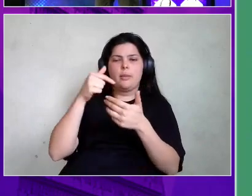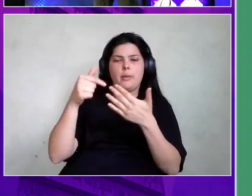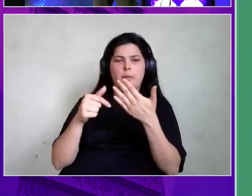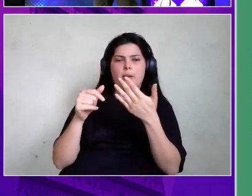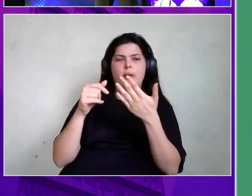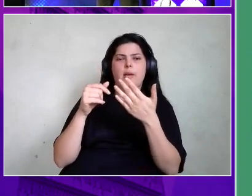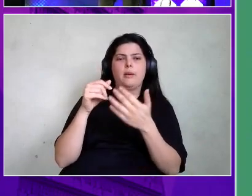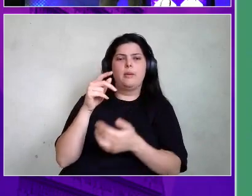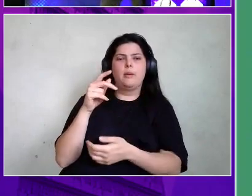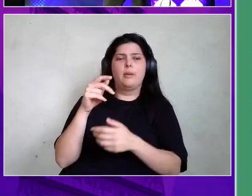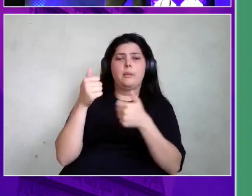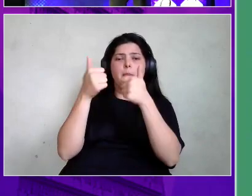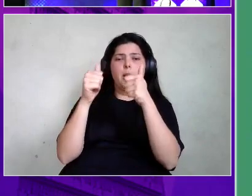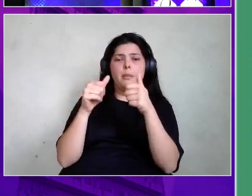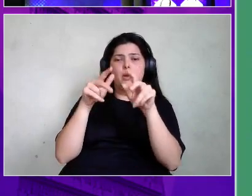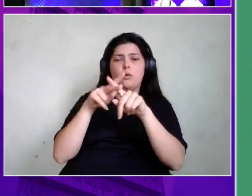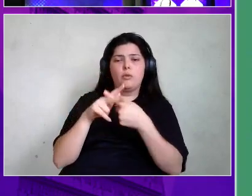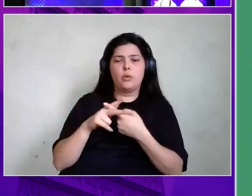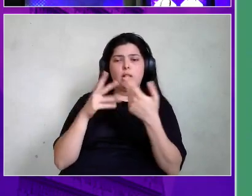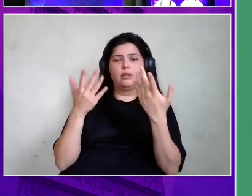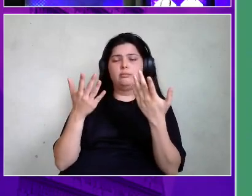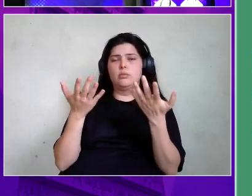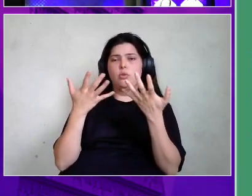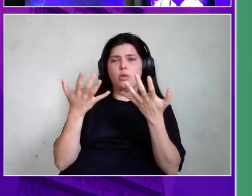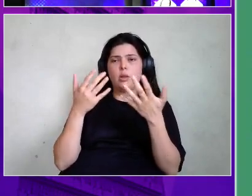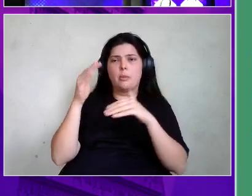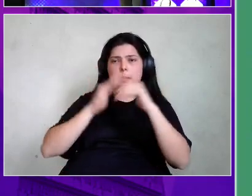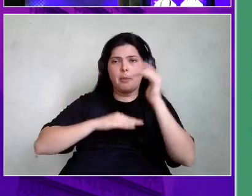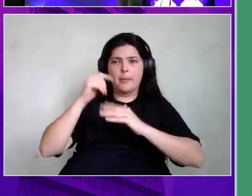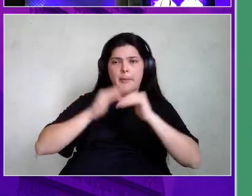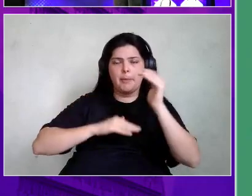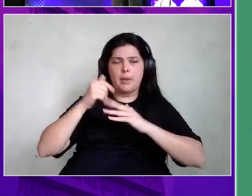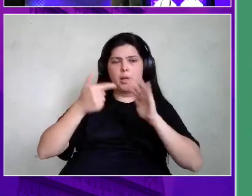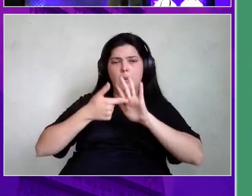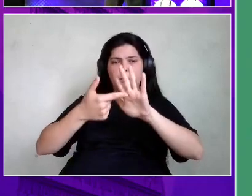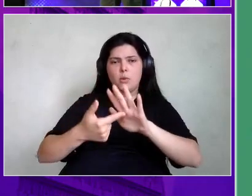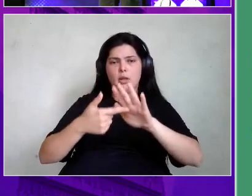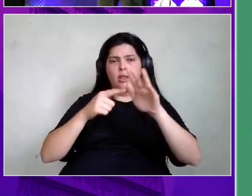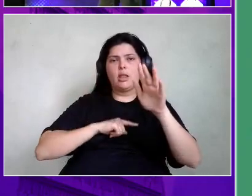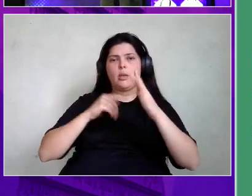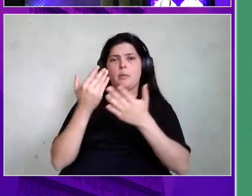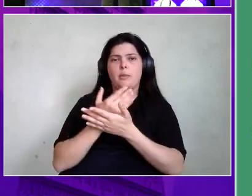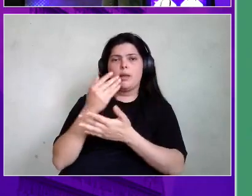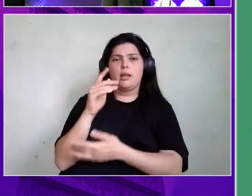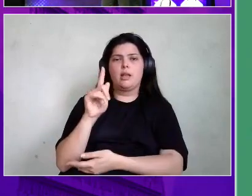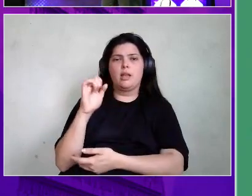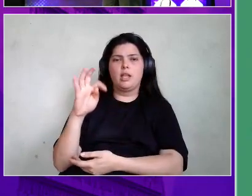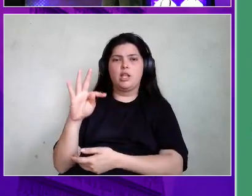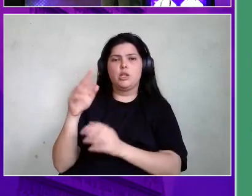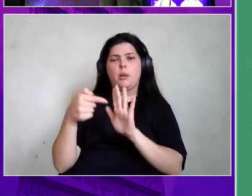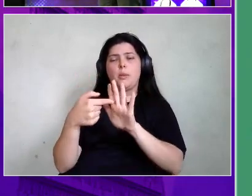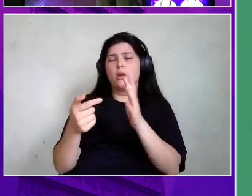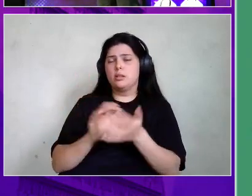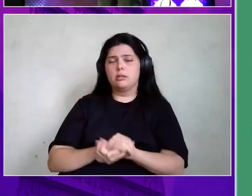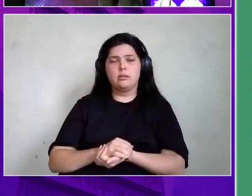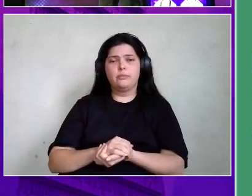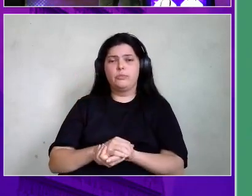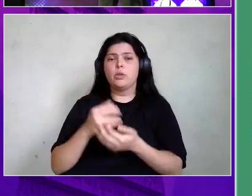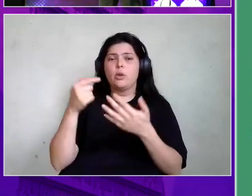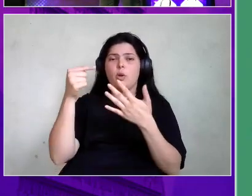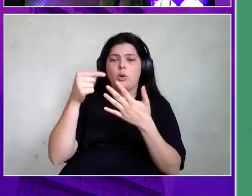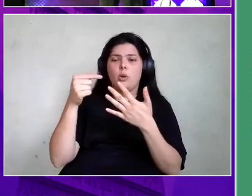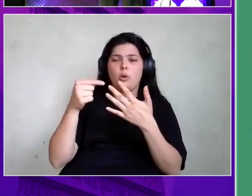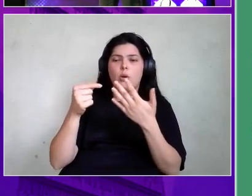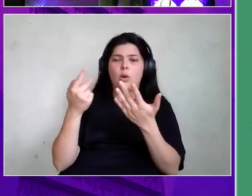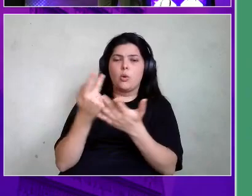numa ferramenta dessa. Então, quando eu exercito esse pipeline, eu tenho uma abinha lá no GitHub Actions que ele mostra. Ó, aconteceu tal etapa,